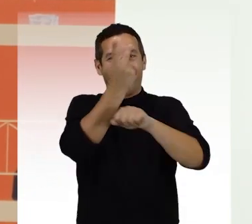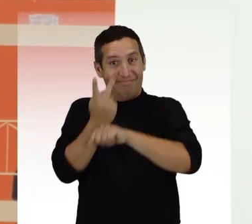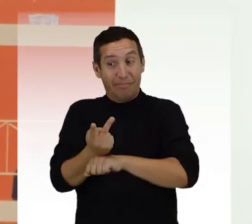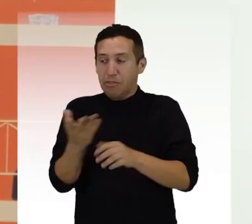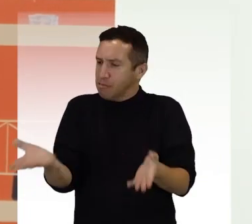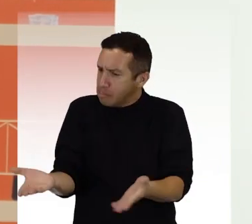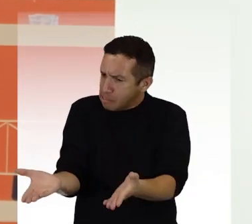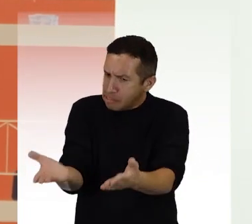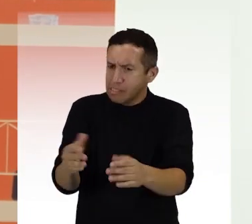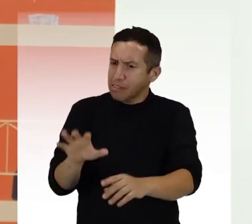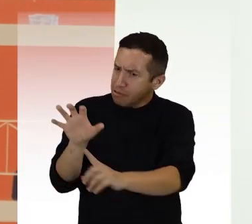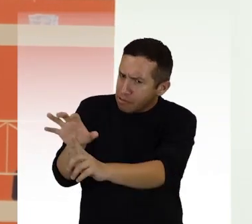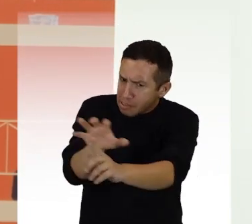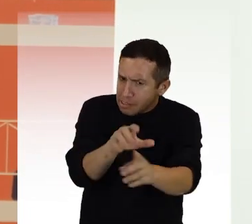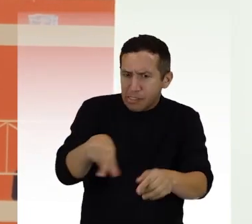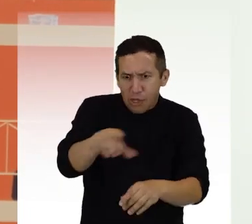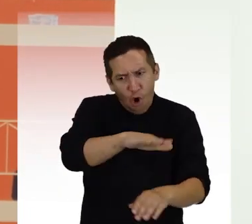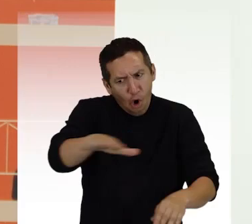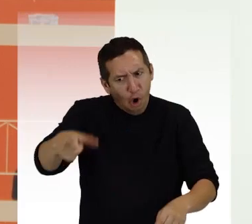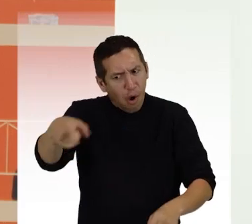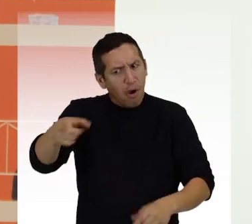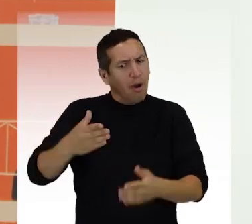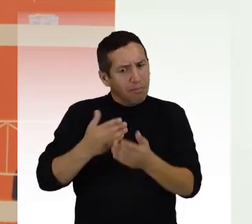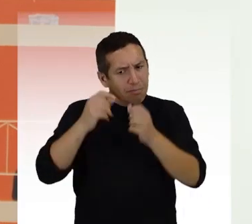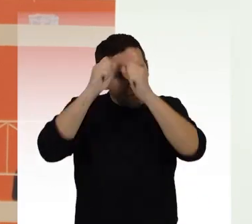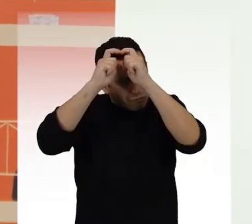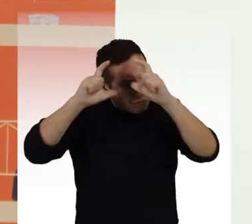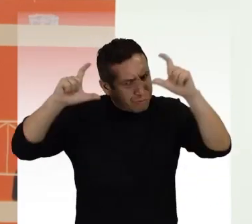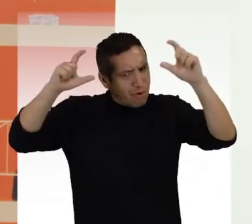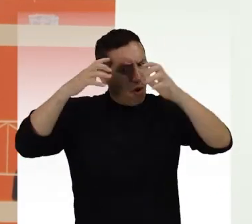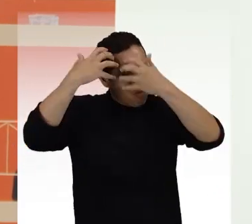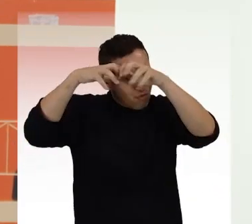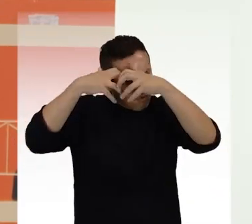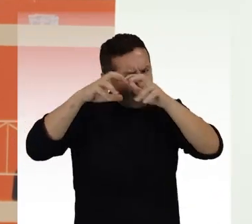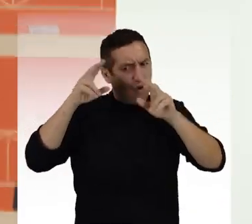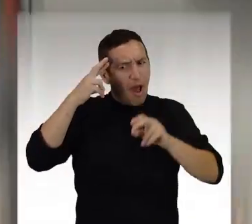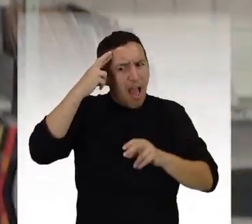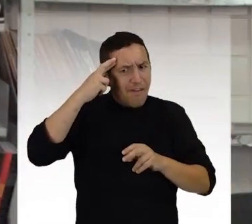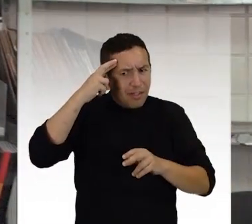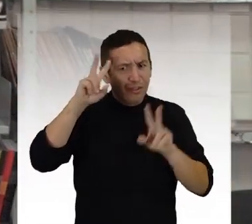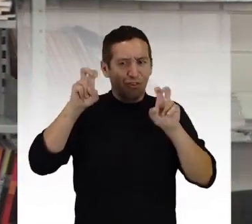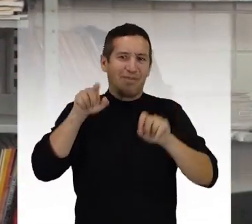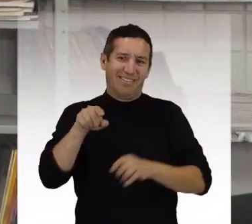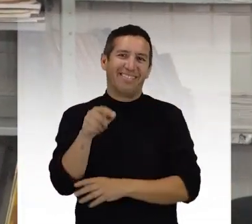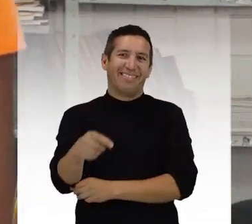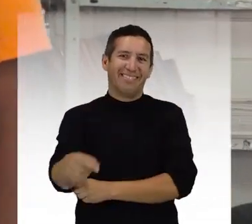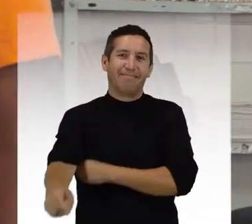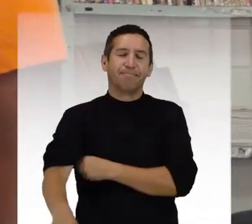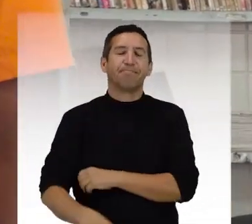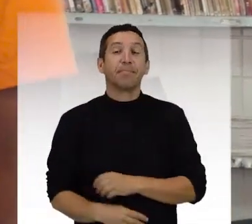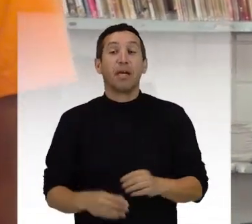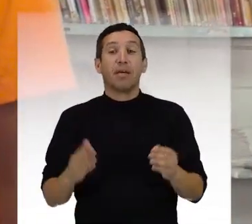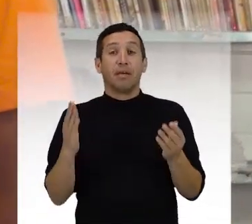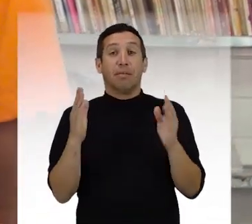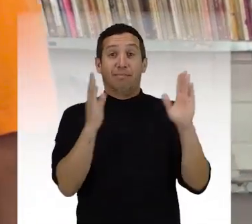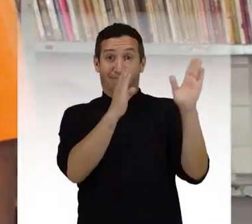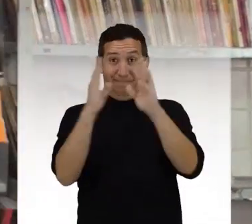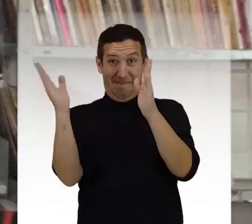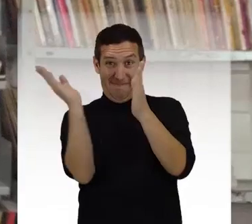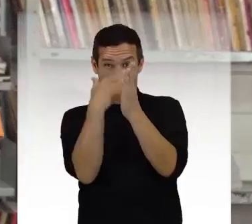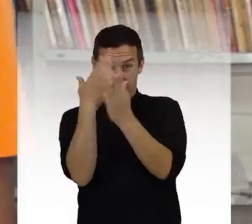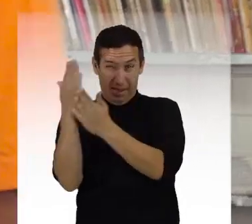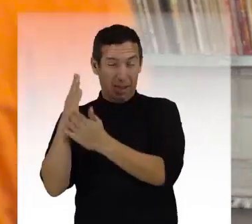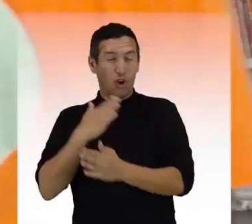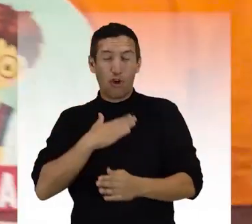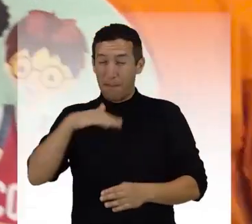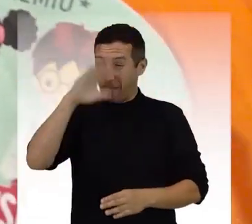do projeto, estimulando a reflexão dos pequenos sobre esses temas. A biblioteca é um dos lugares favoritos